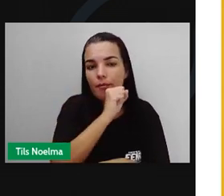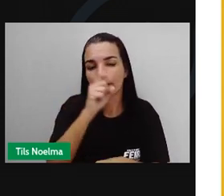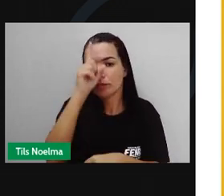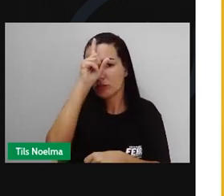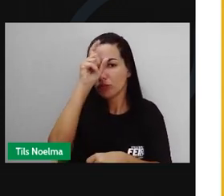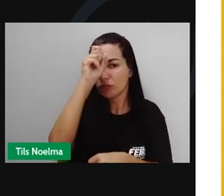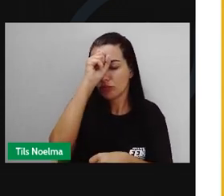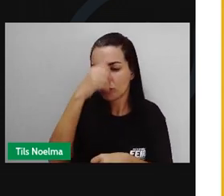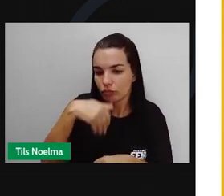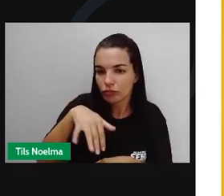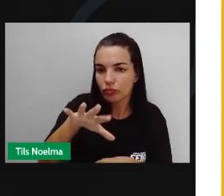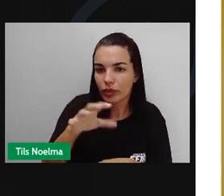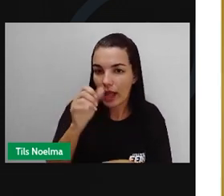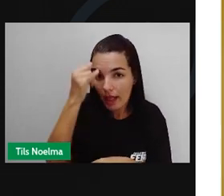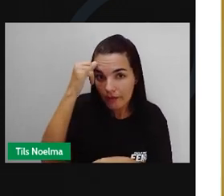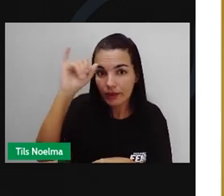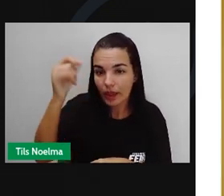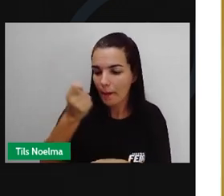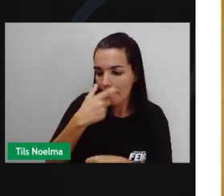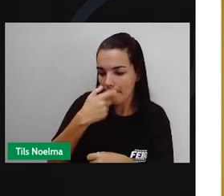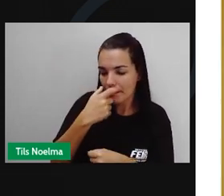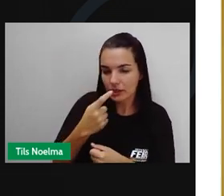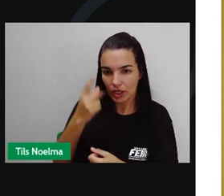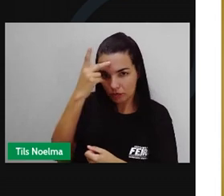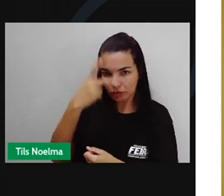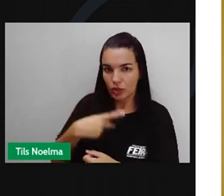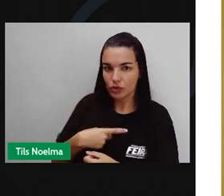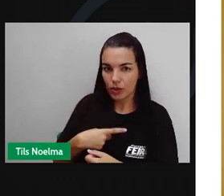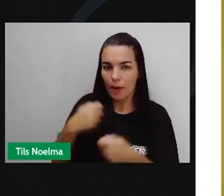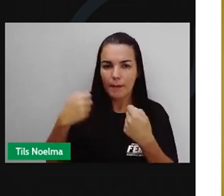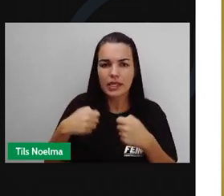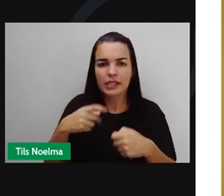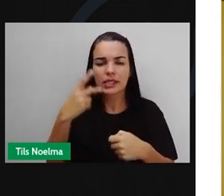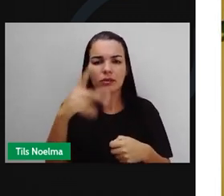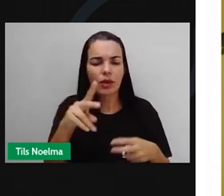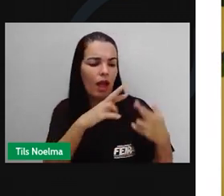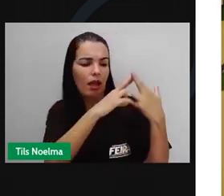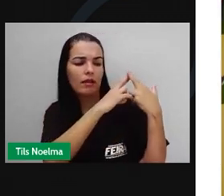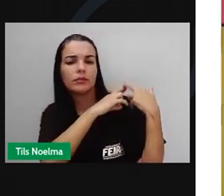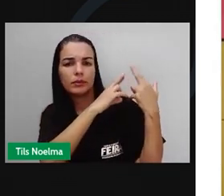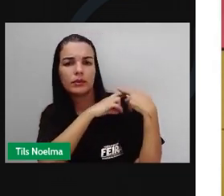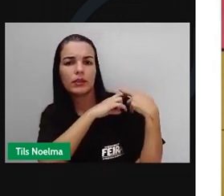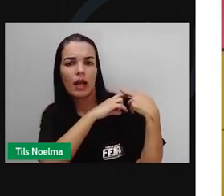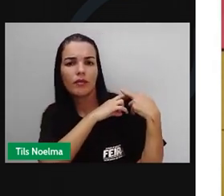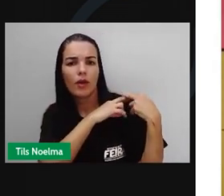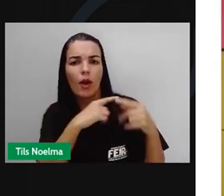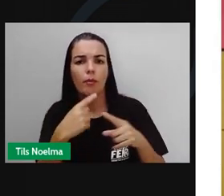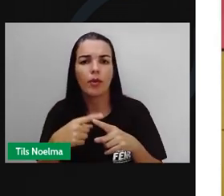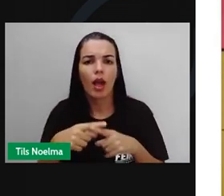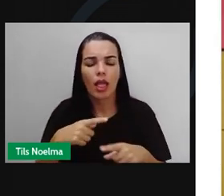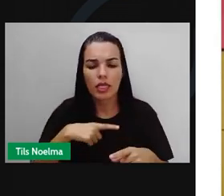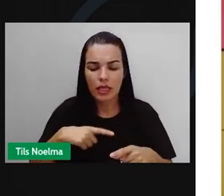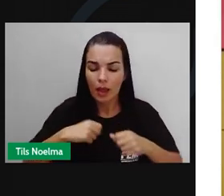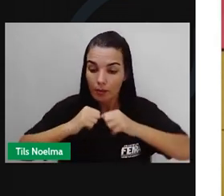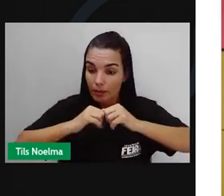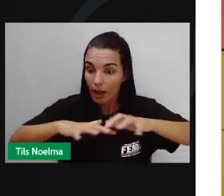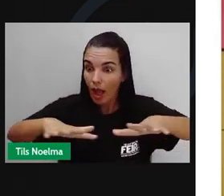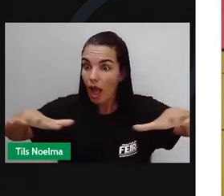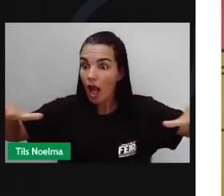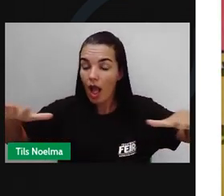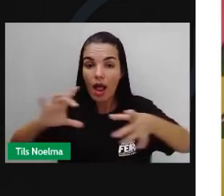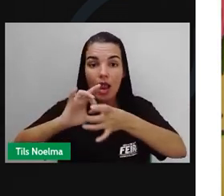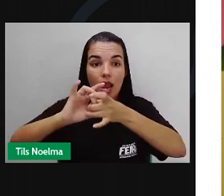evitar a automedicação. Seja responsável. Contribua a manter os ambientes livres do mosquito,